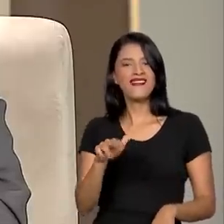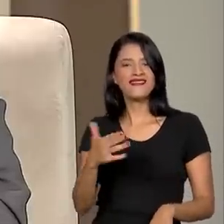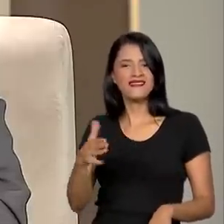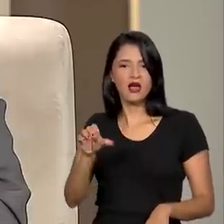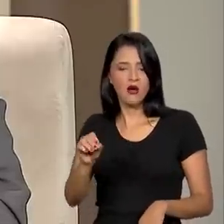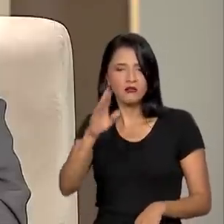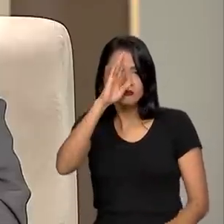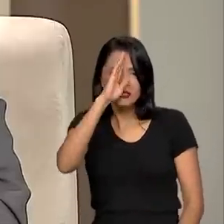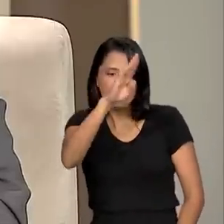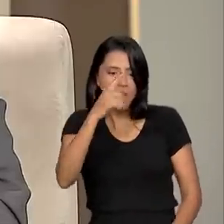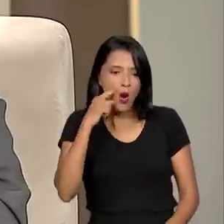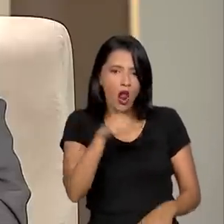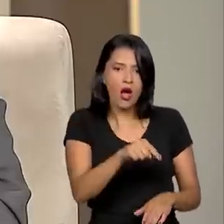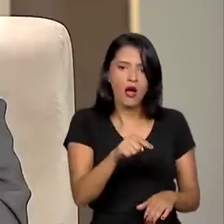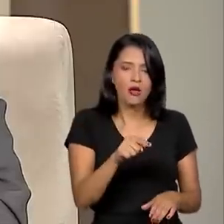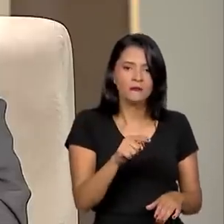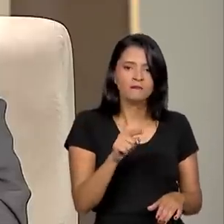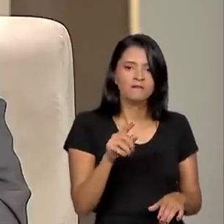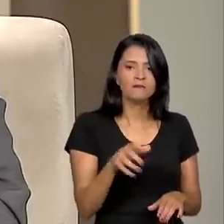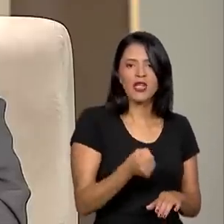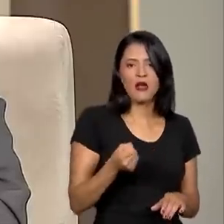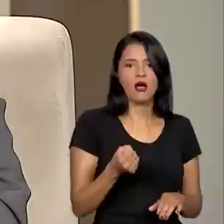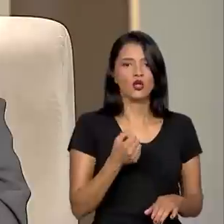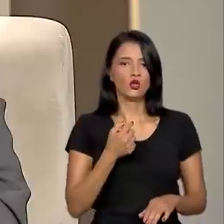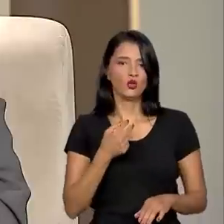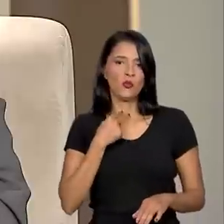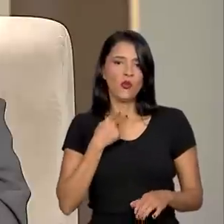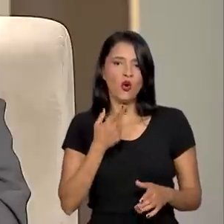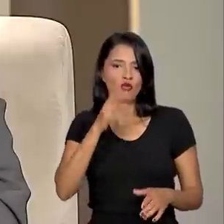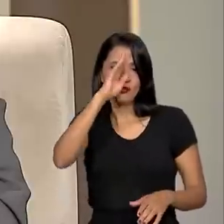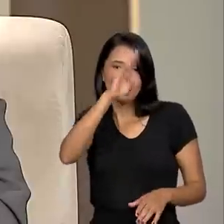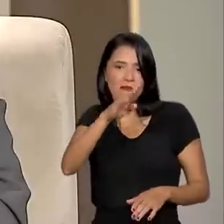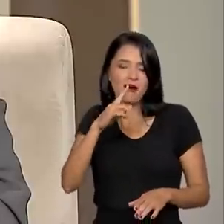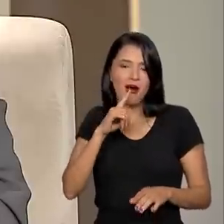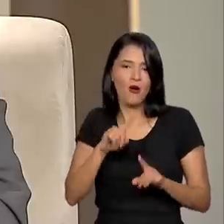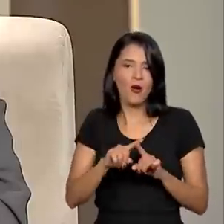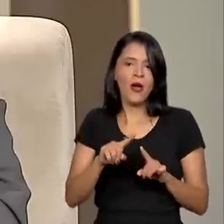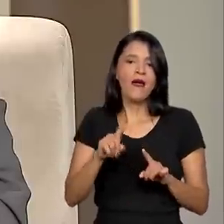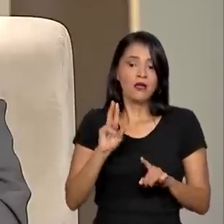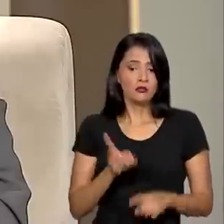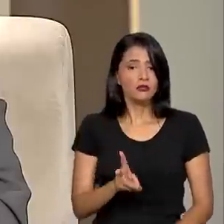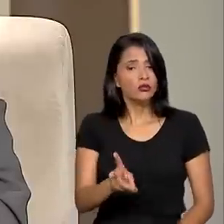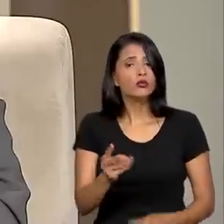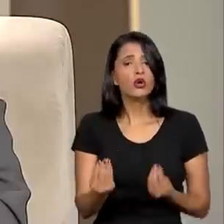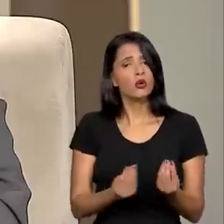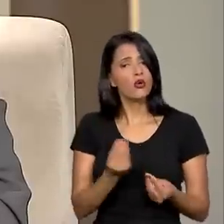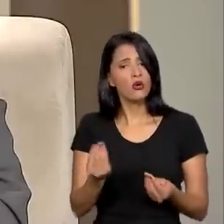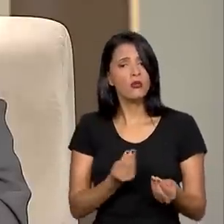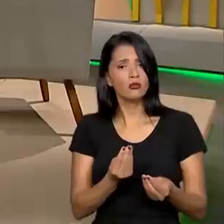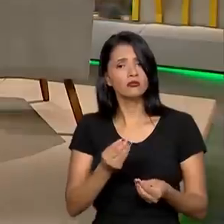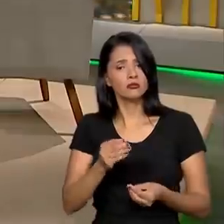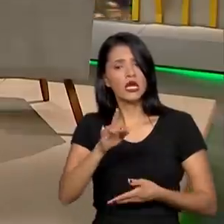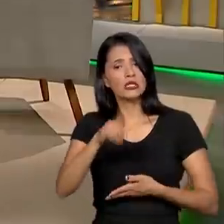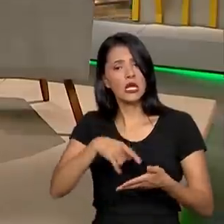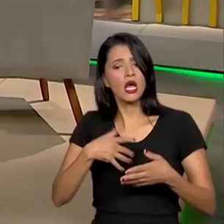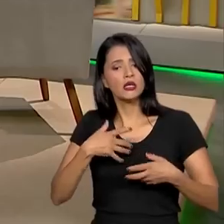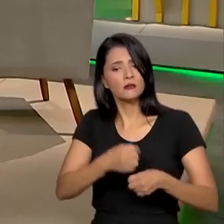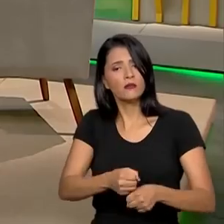ele é intocável, a instituição não pode abrir mão do principal. E ela sobrevive da receita